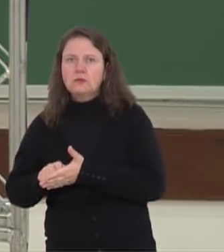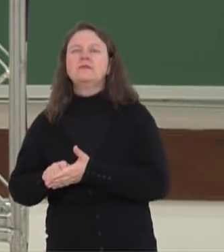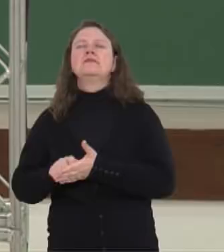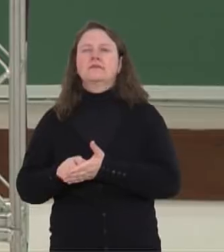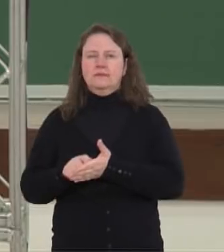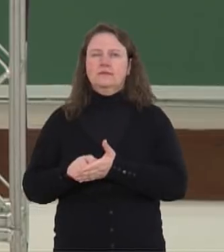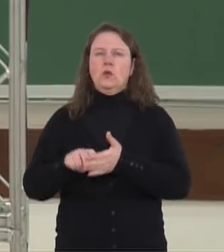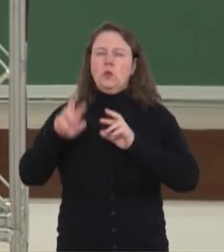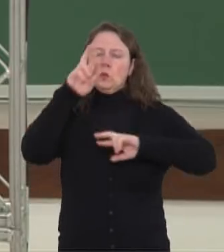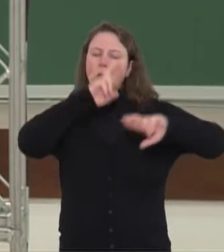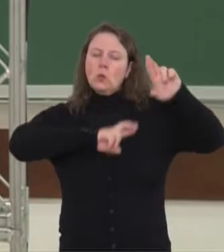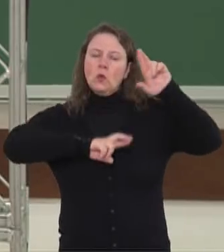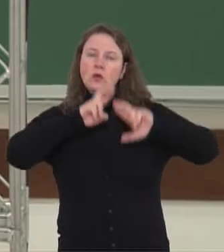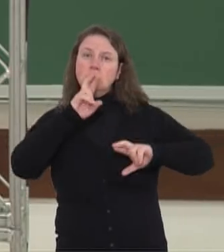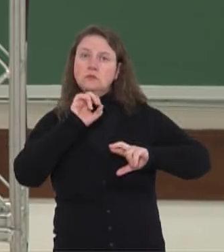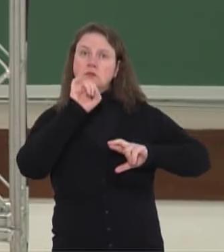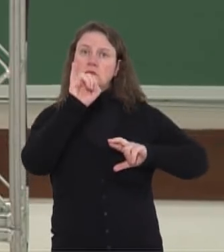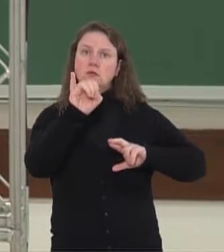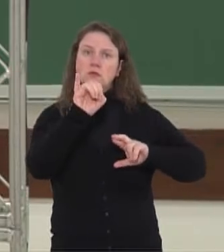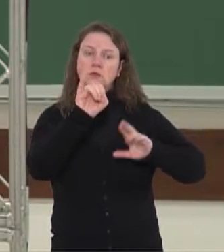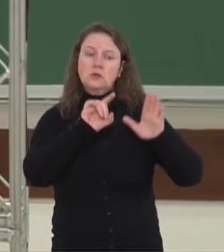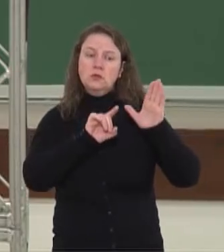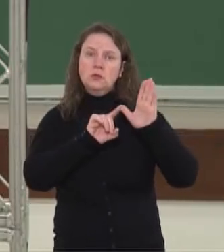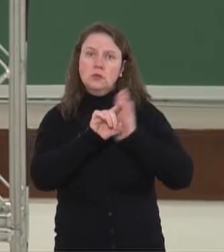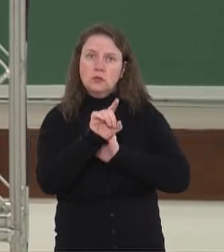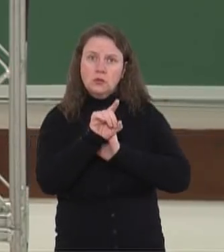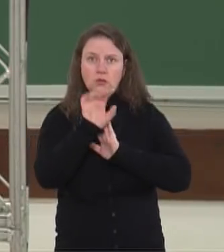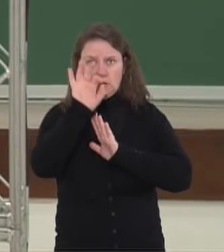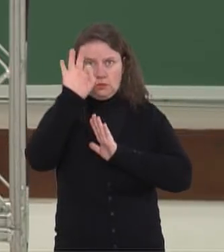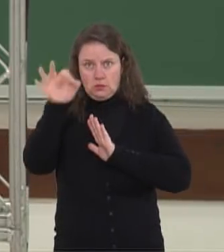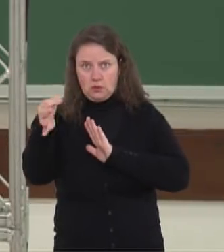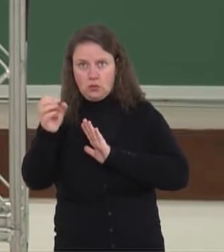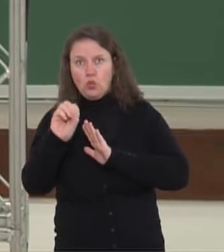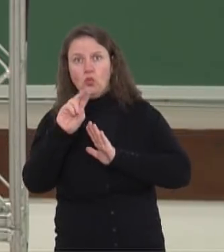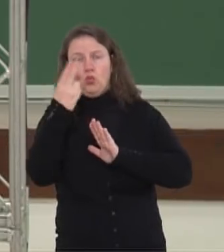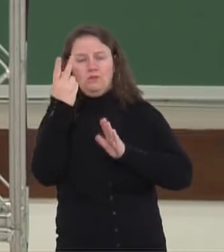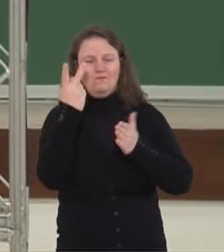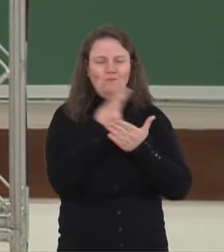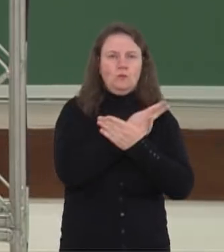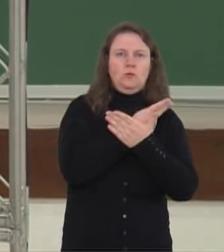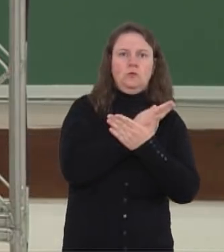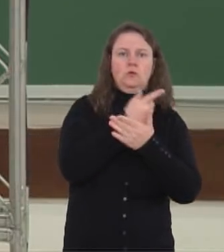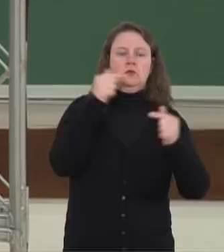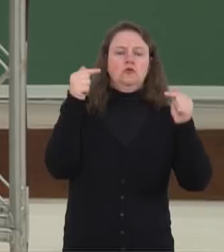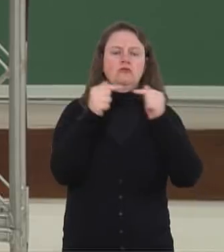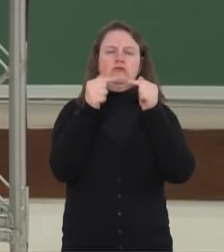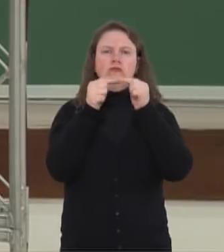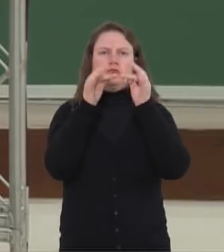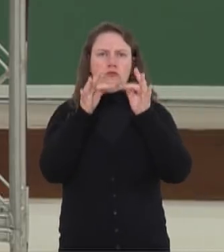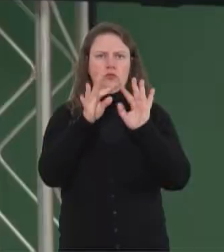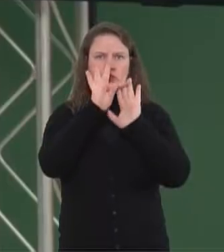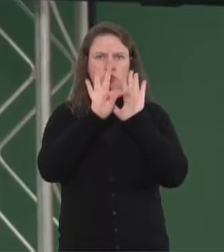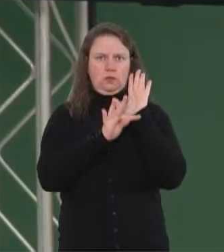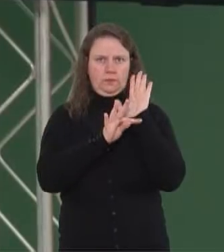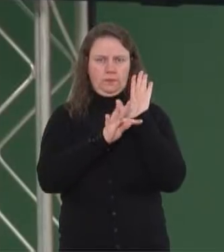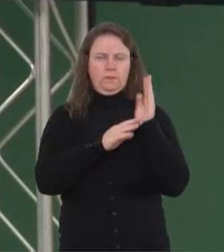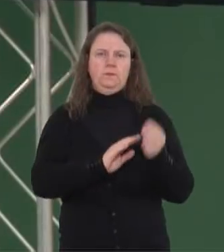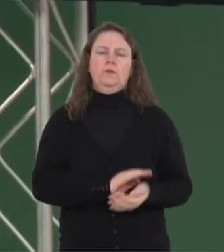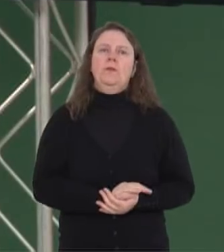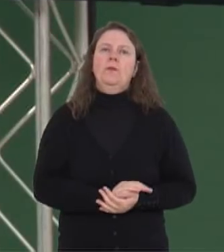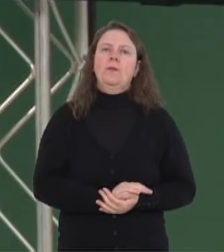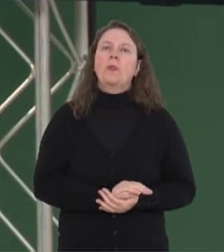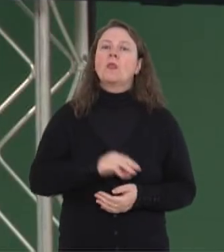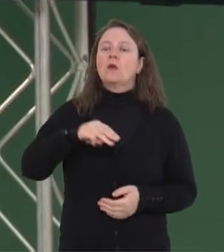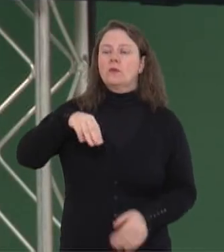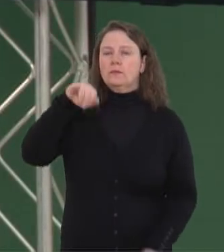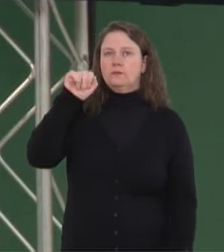encontrava, verificava se a questão era certa ou errada de acordo com aquele texto. Então, olha lá, o